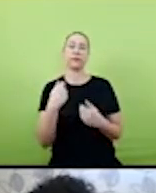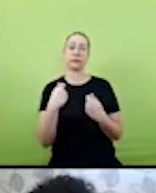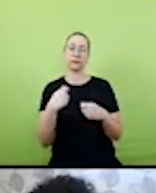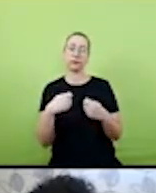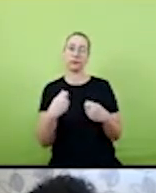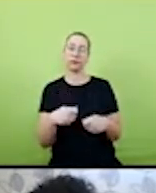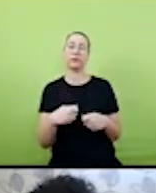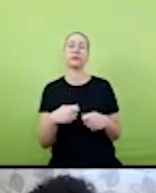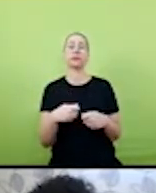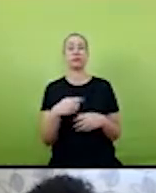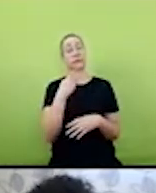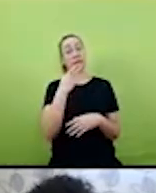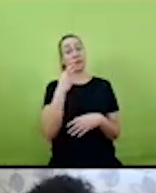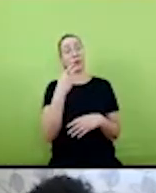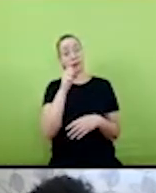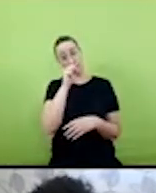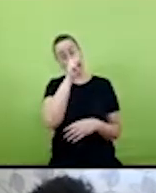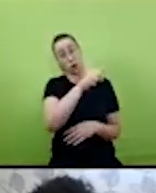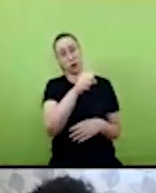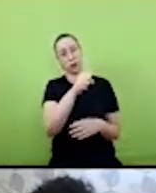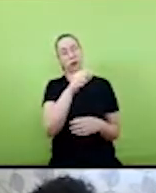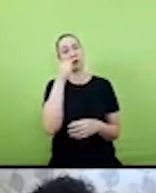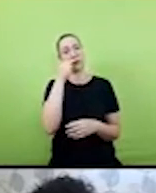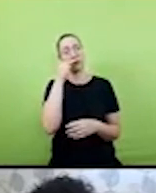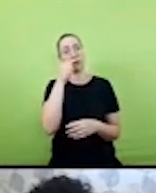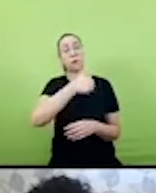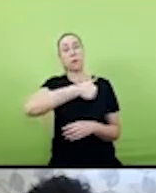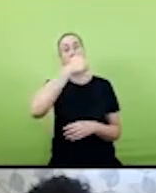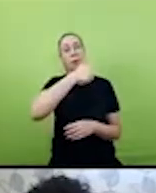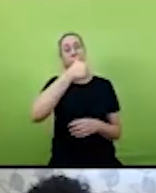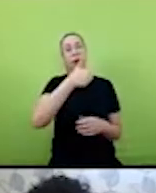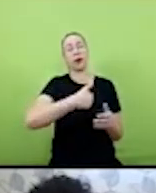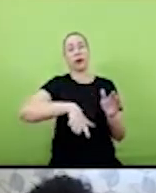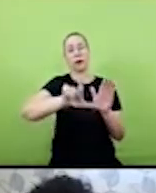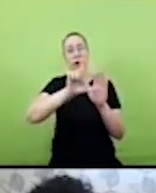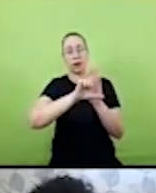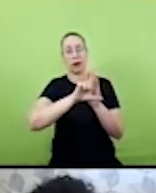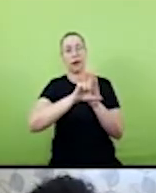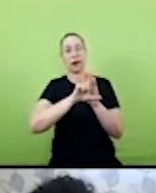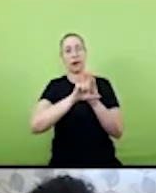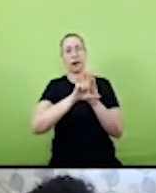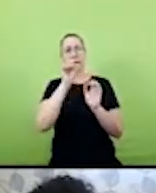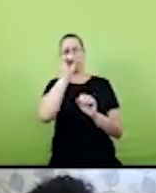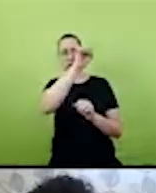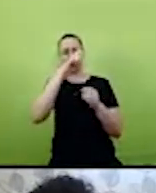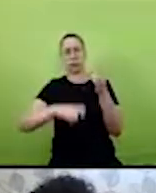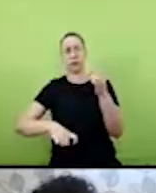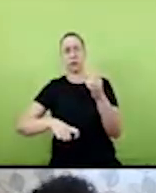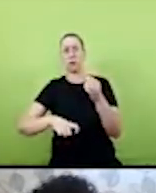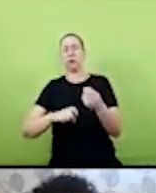às violências, né, contra as mulheres. Primeiro, a lei do assédio sexual, que é a mais antiga, que é de 2001,